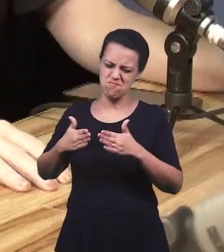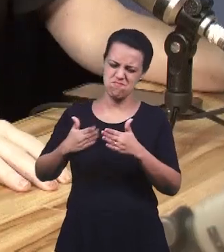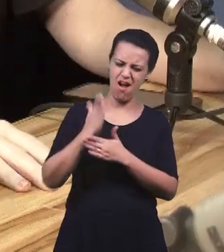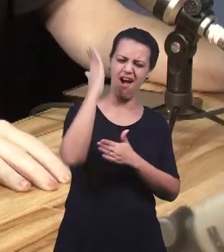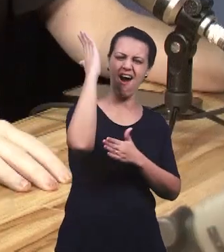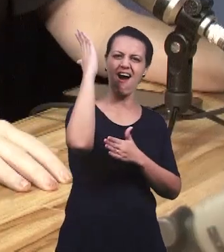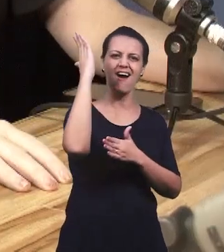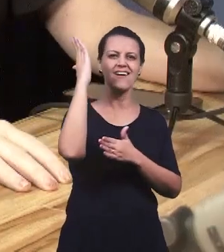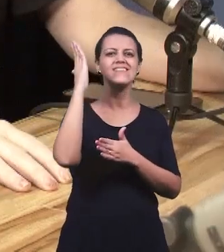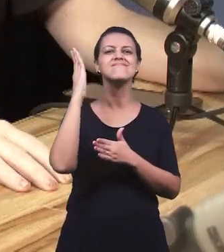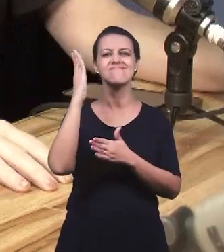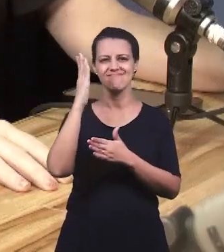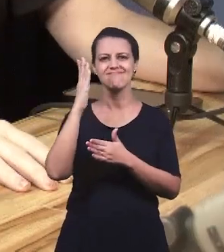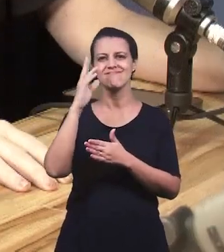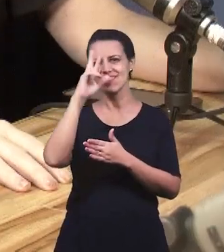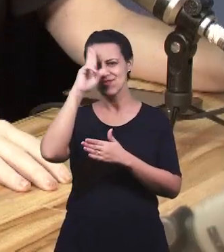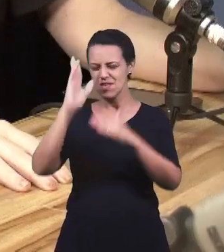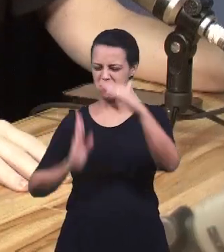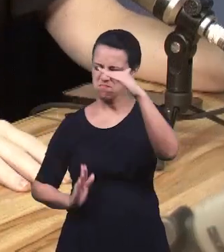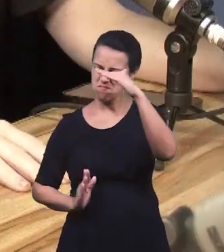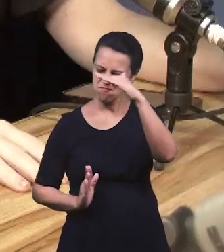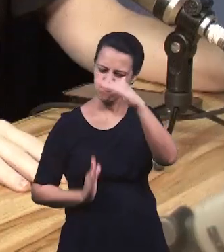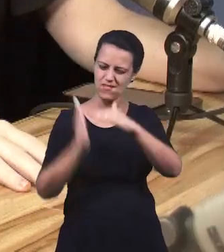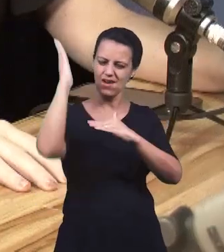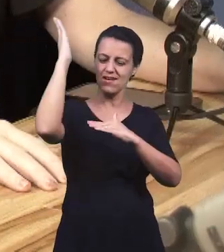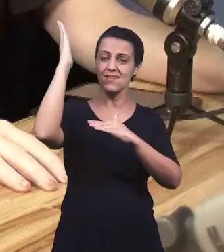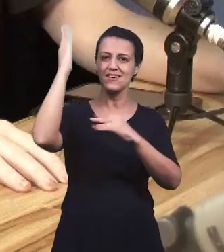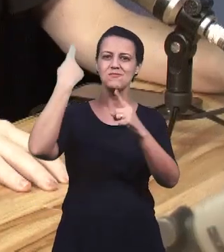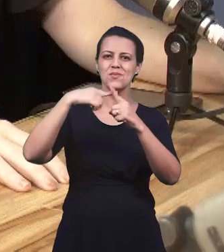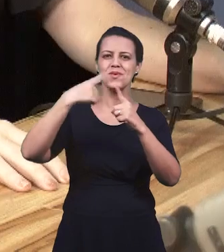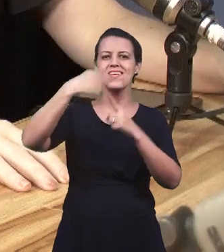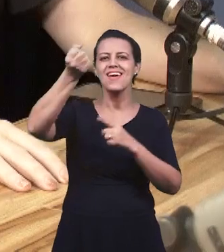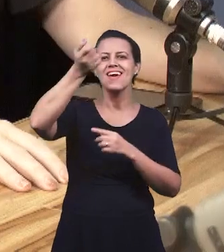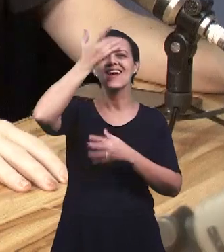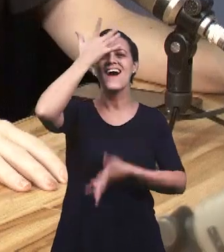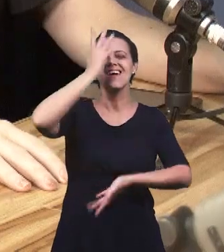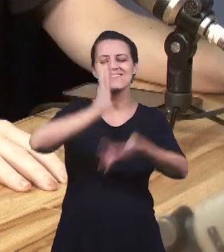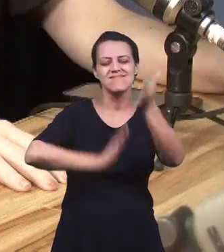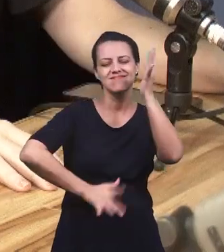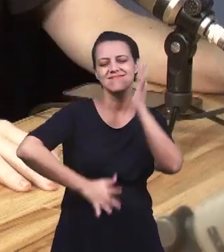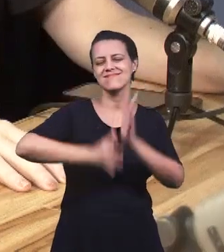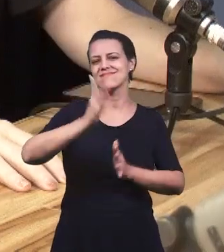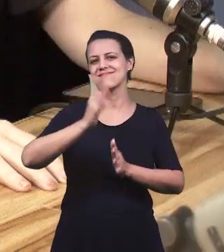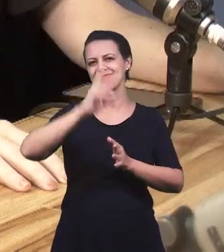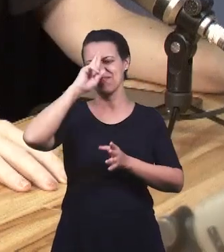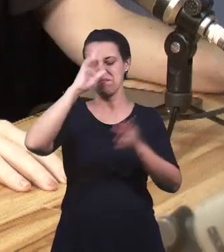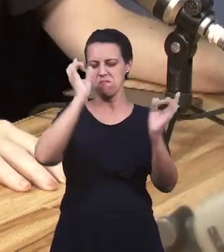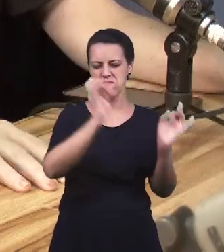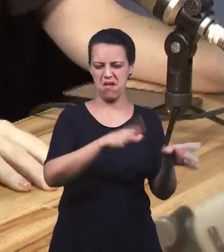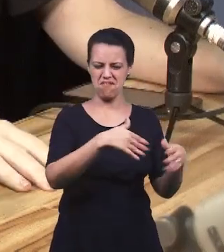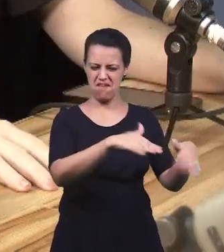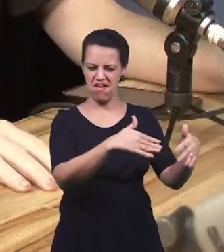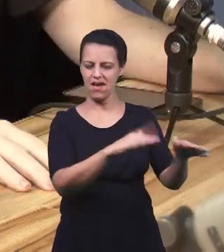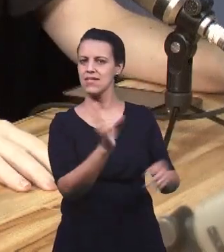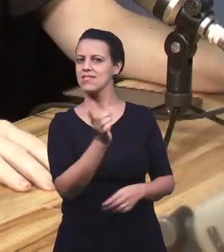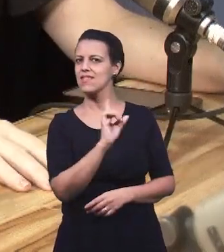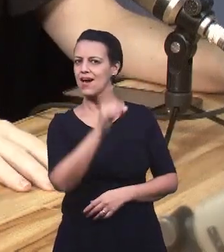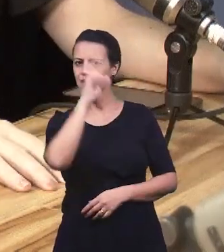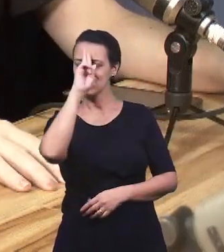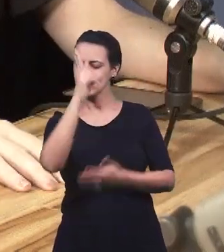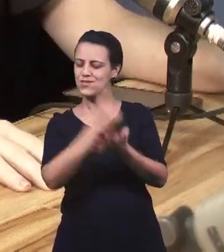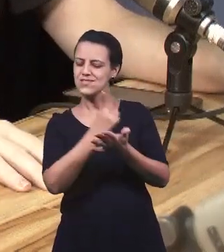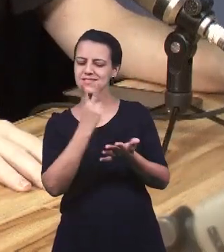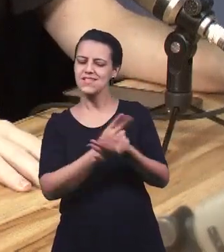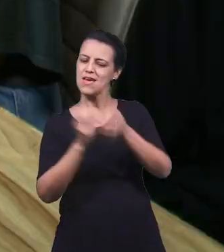ele expande esses limites pela graça dele, e ele opera maravilhosamente, não nos deixa desamparados, não deixa aquele que precisa de uma